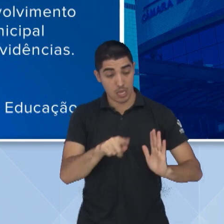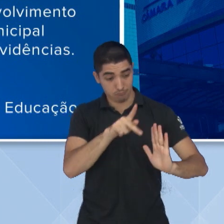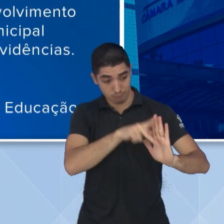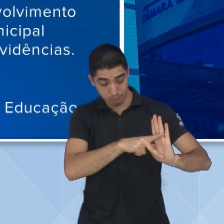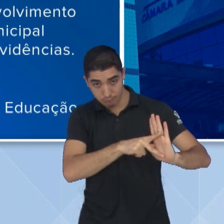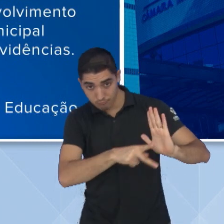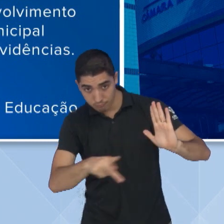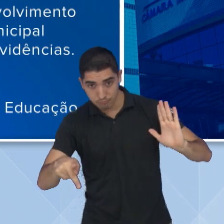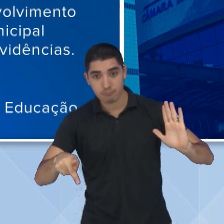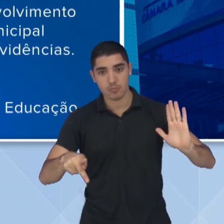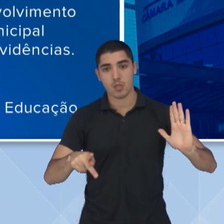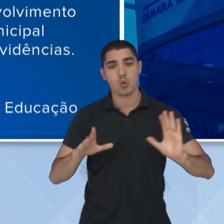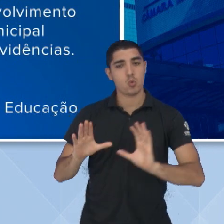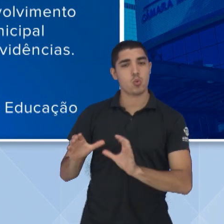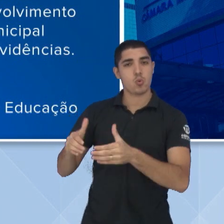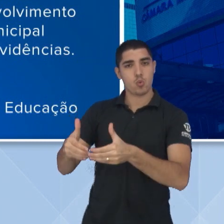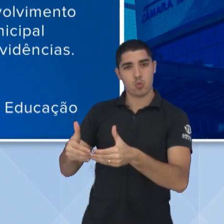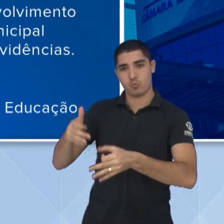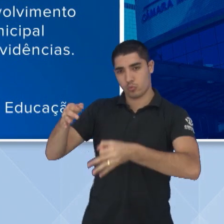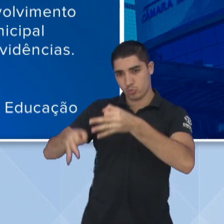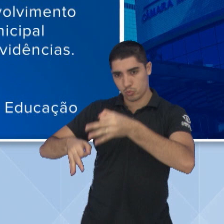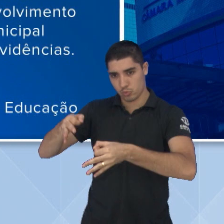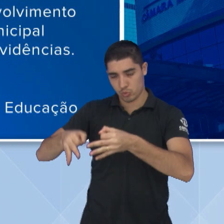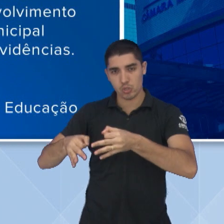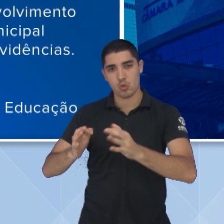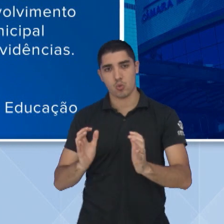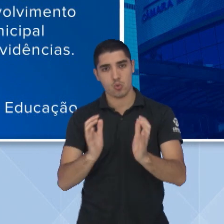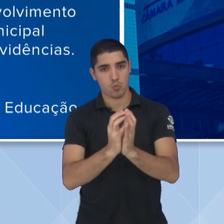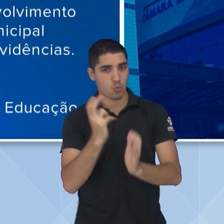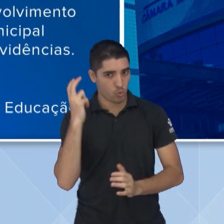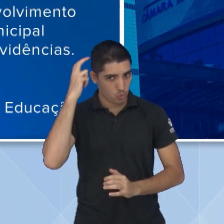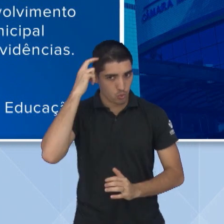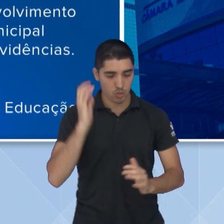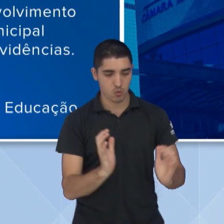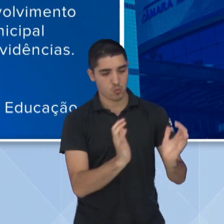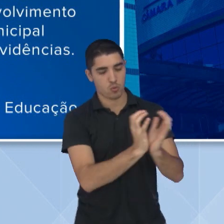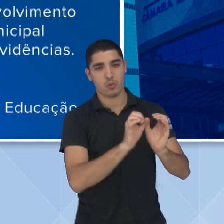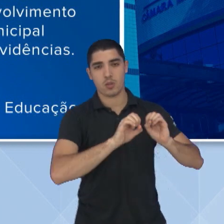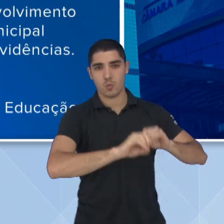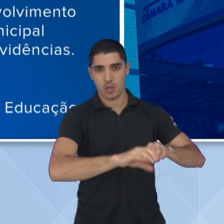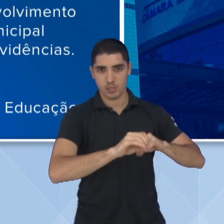é ordinário, comissões de Justiça, Cultura e Educação.